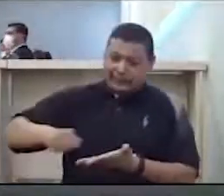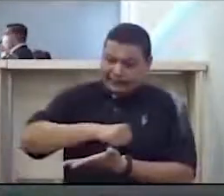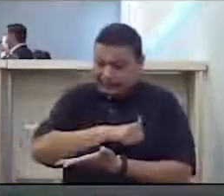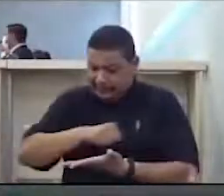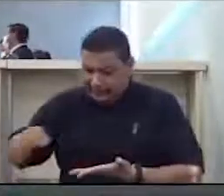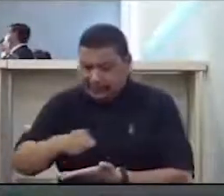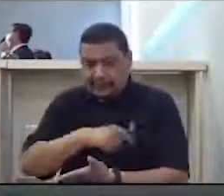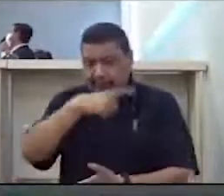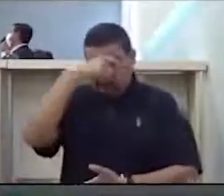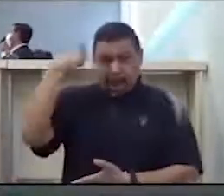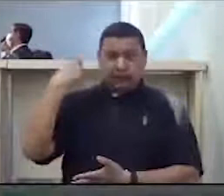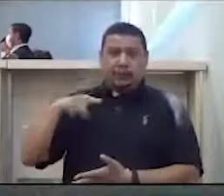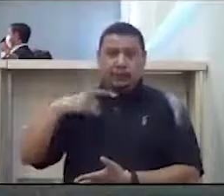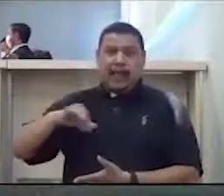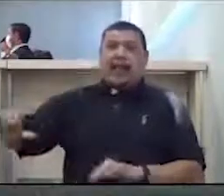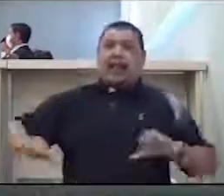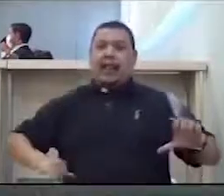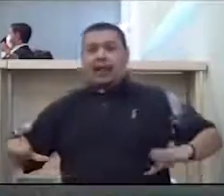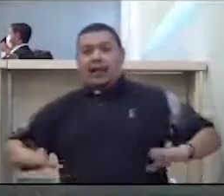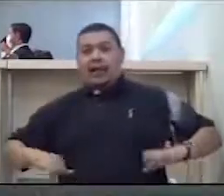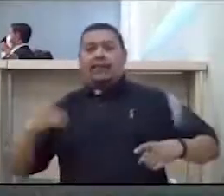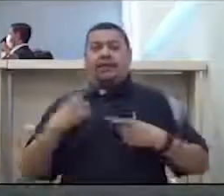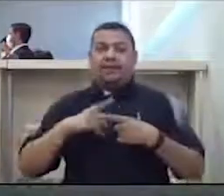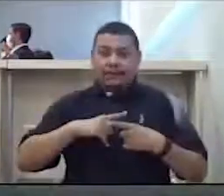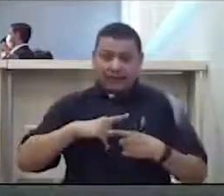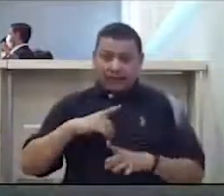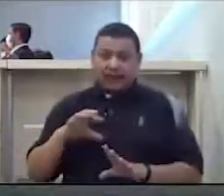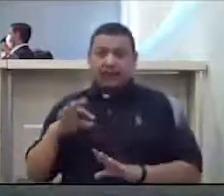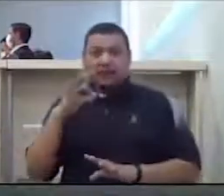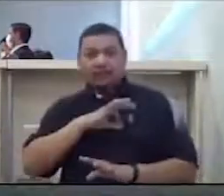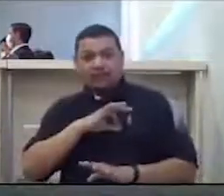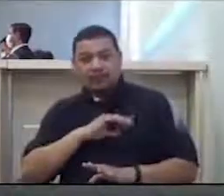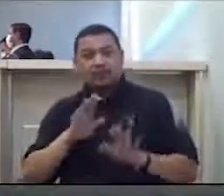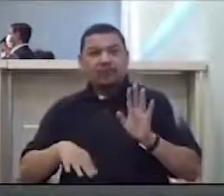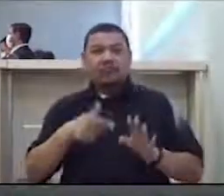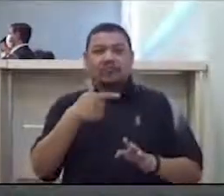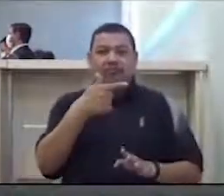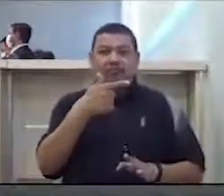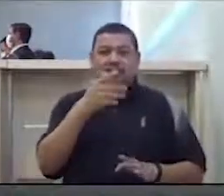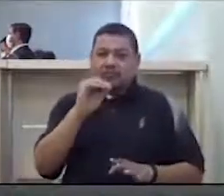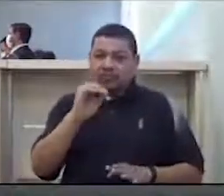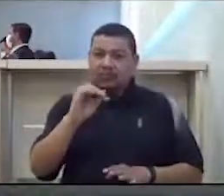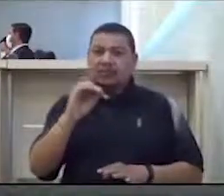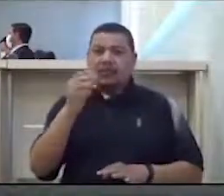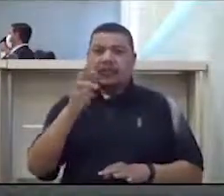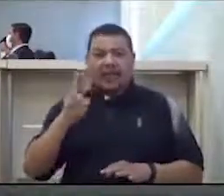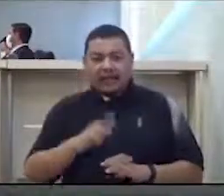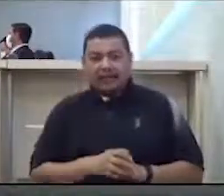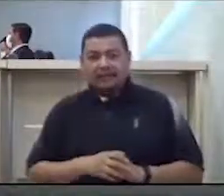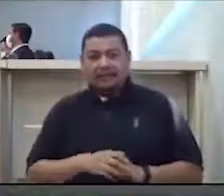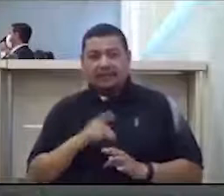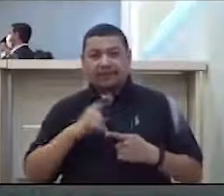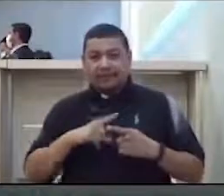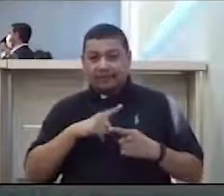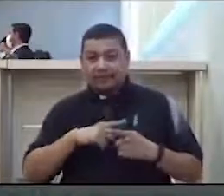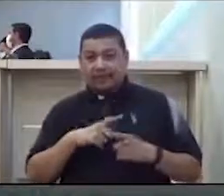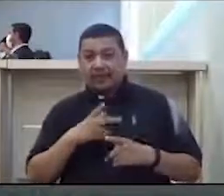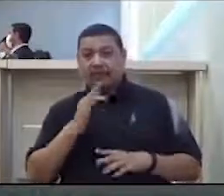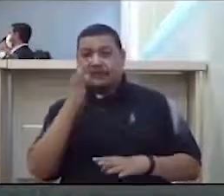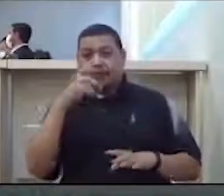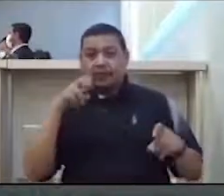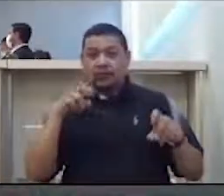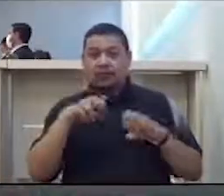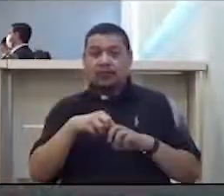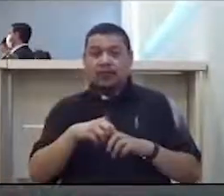passando, sofrido para ganhar aí uma diarinha de R$70, para quando acontecer um caos,